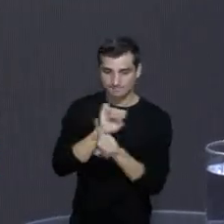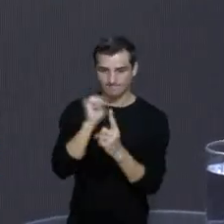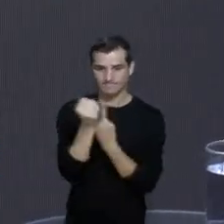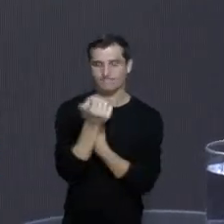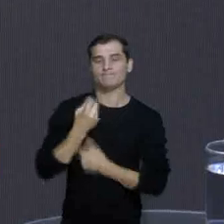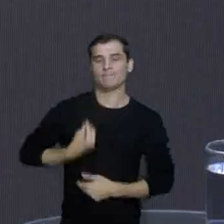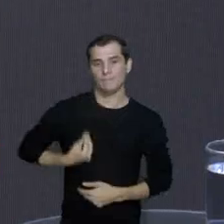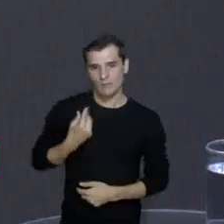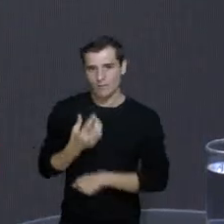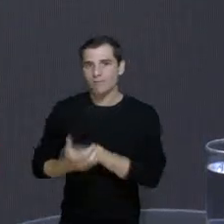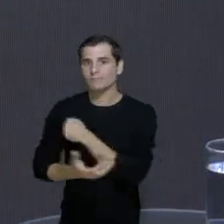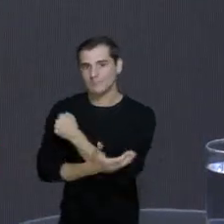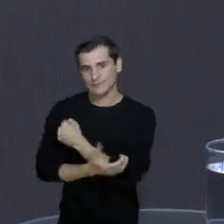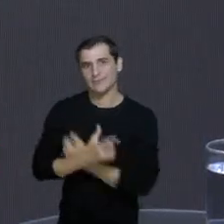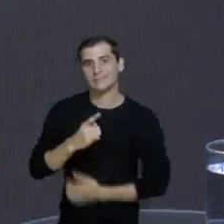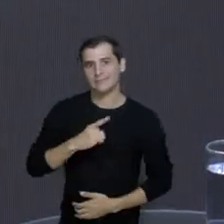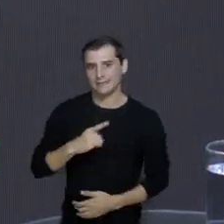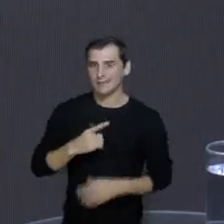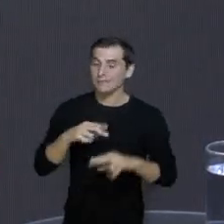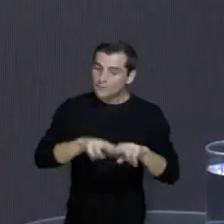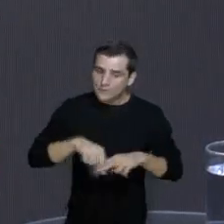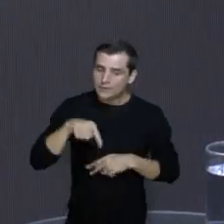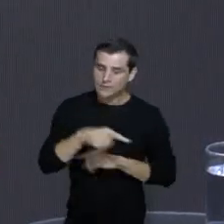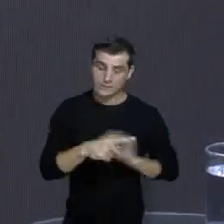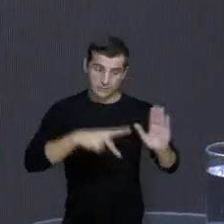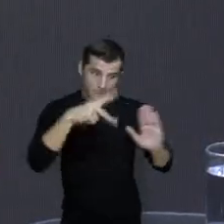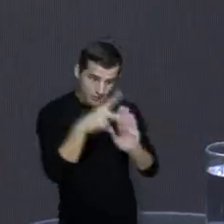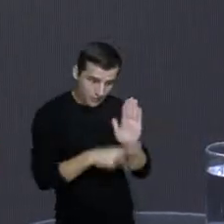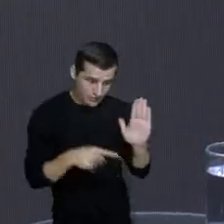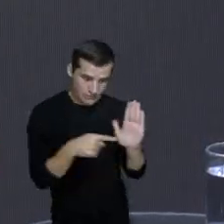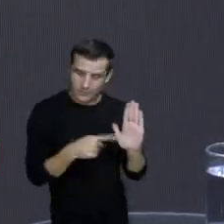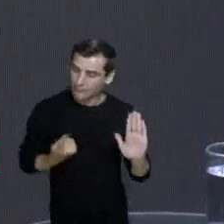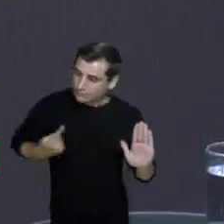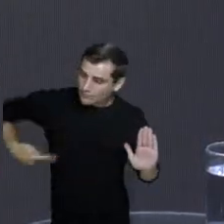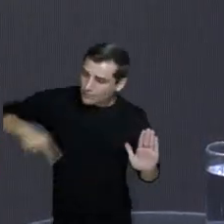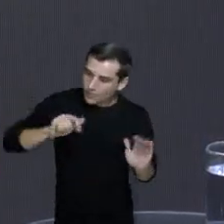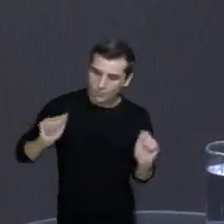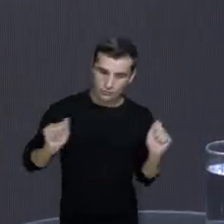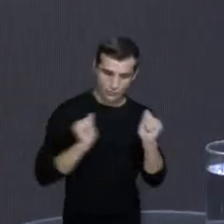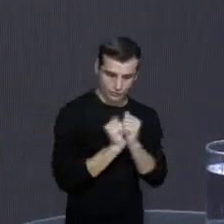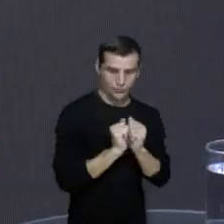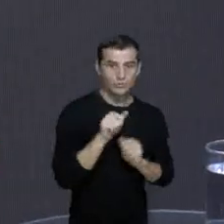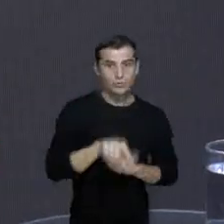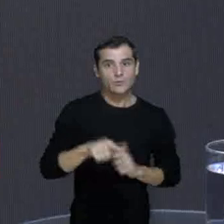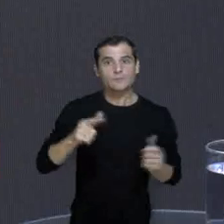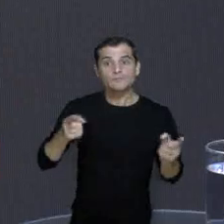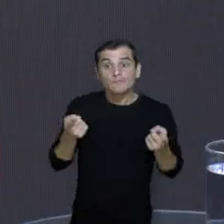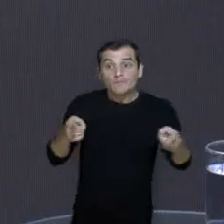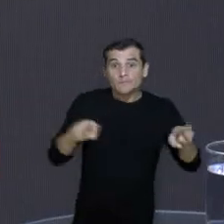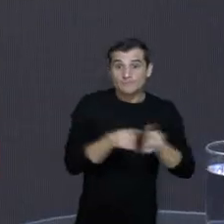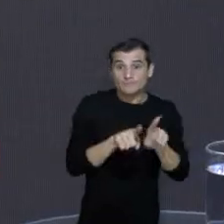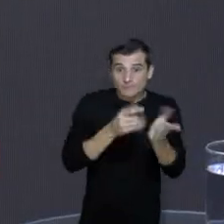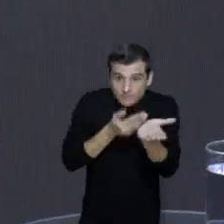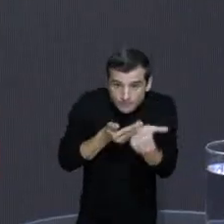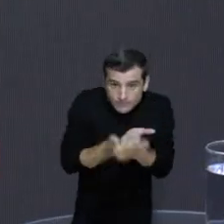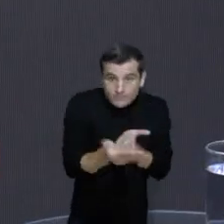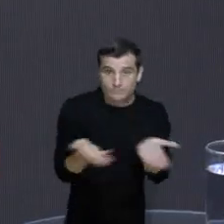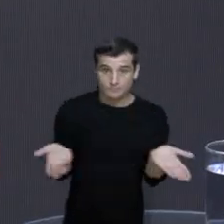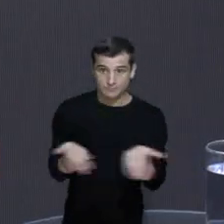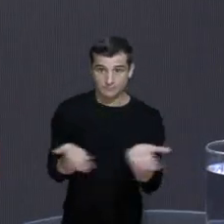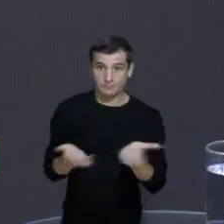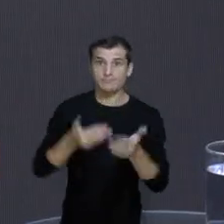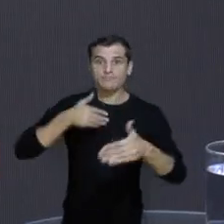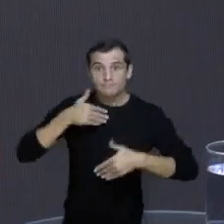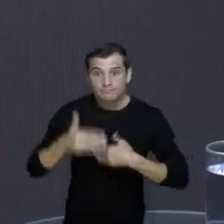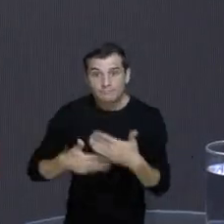que estaremos juntos nesse projeto nesse projeto né que hoje inicia aqui essa parceria inicia aqui hoje mas será um projeto